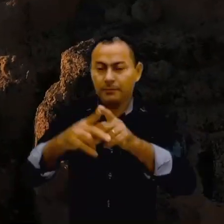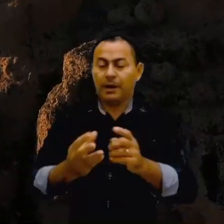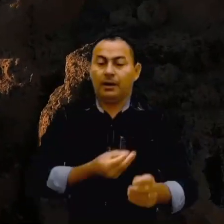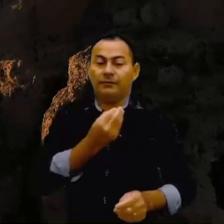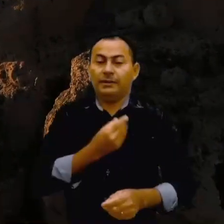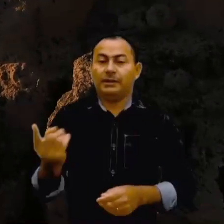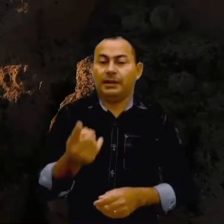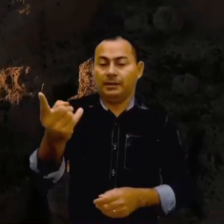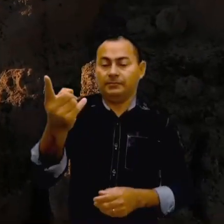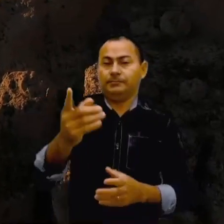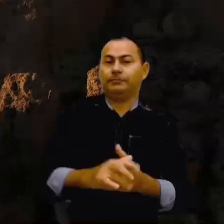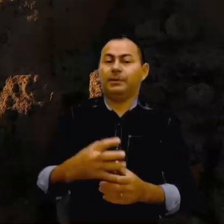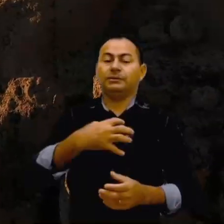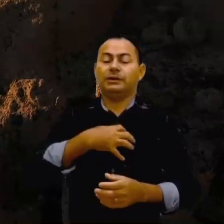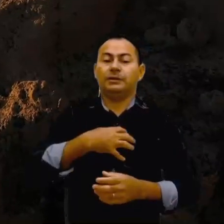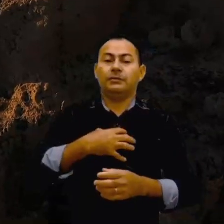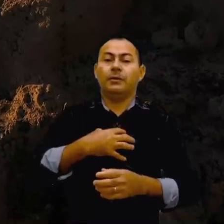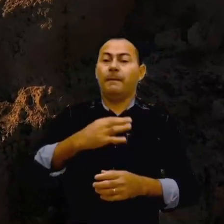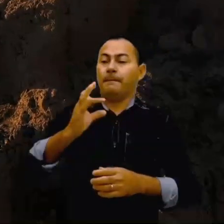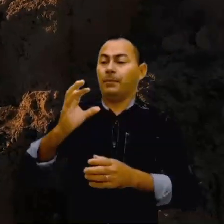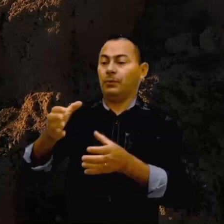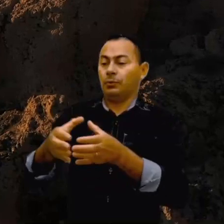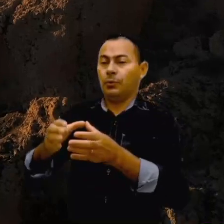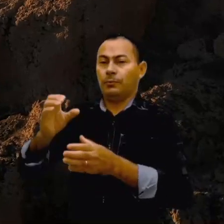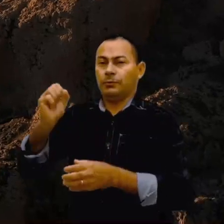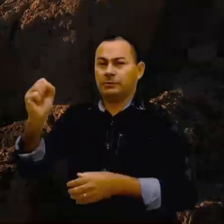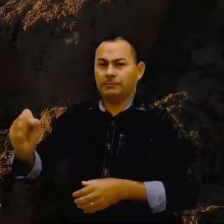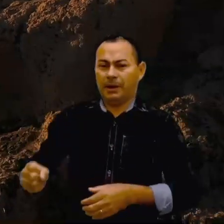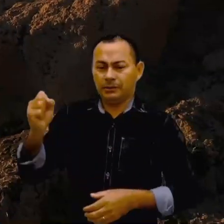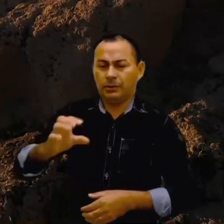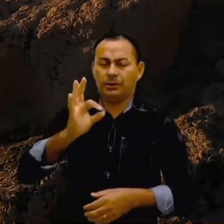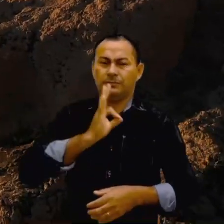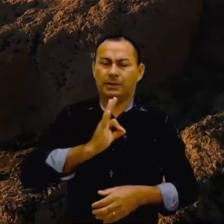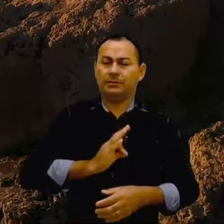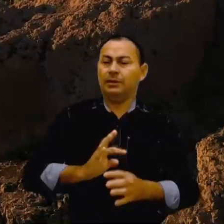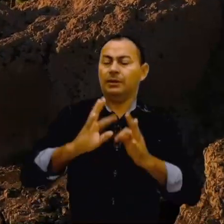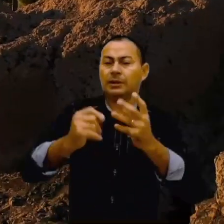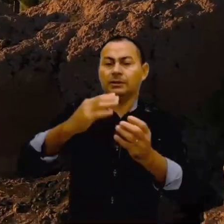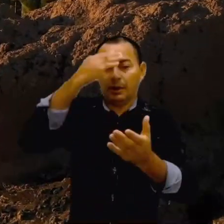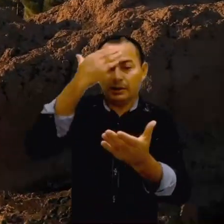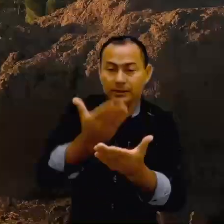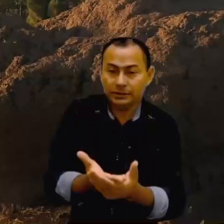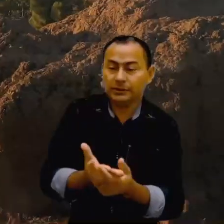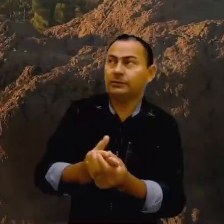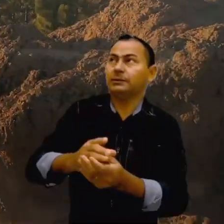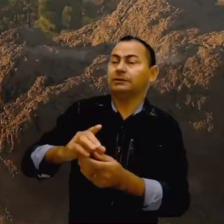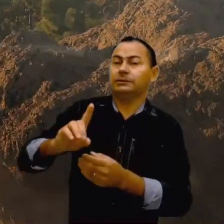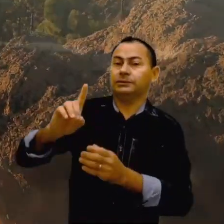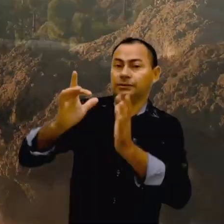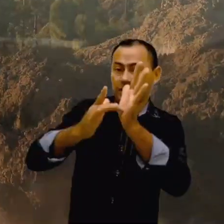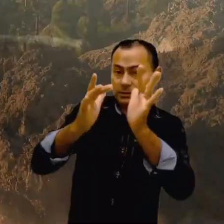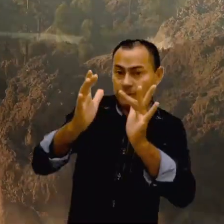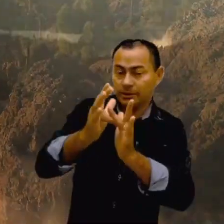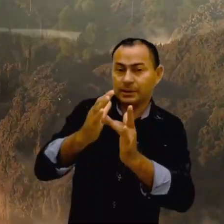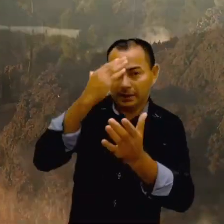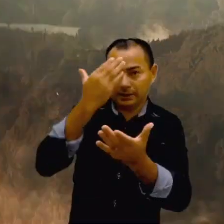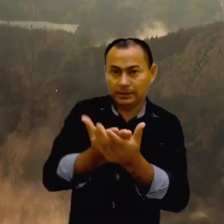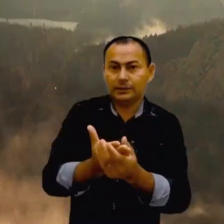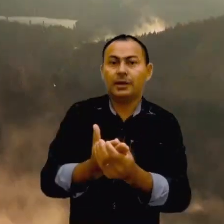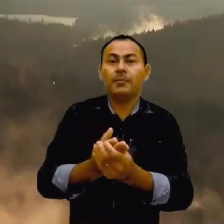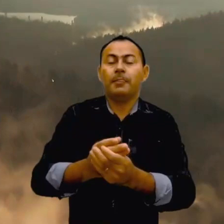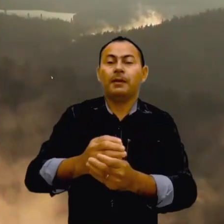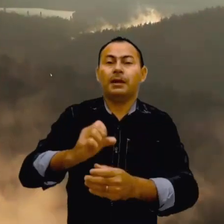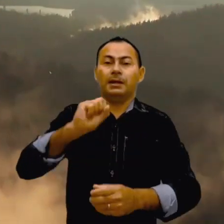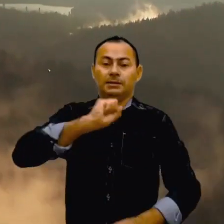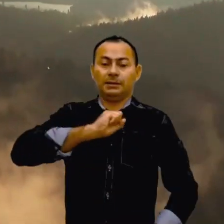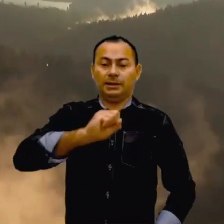clérigo seja especial de alguma forma. Creio que todos os crentes em Jesus são sacerdotes. Fomos todos chamados para sermos um